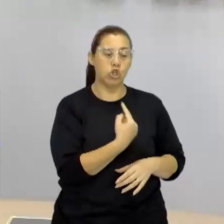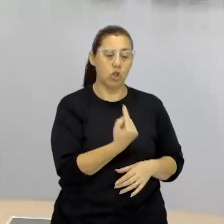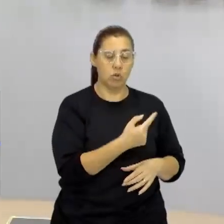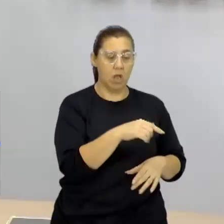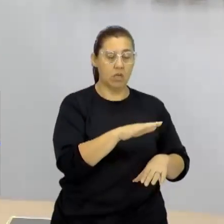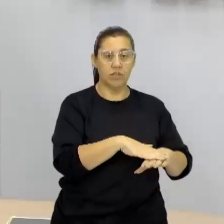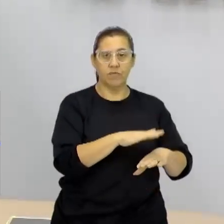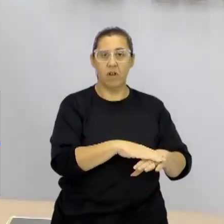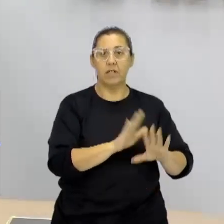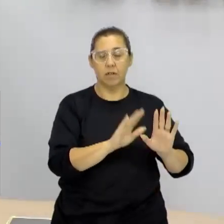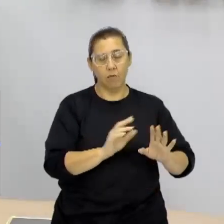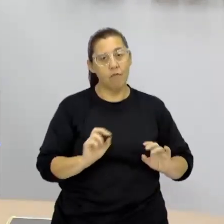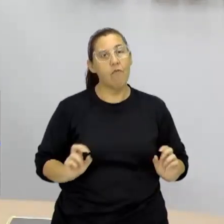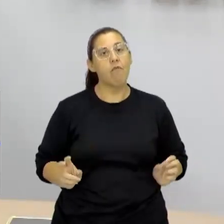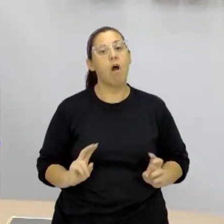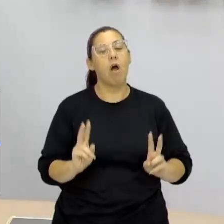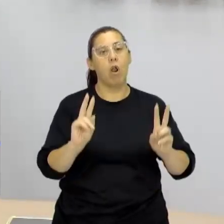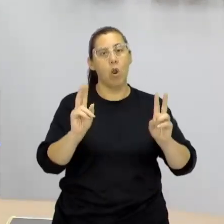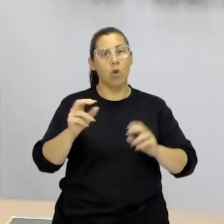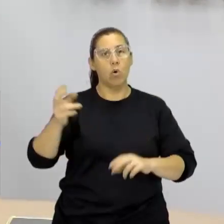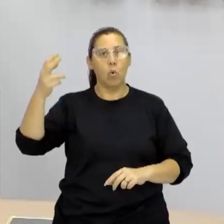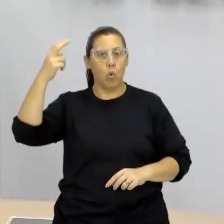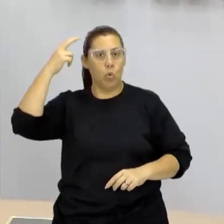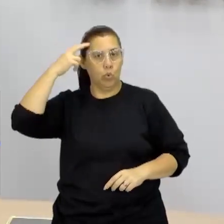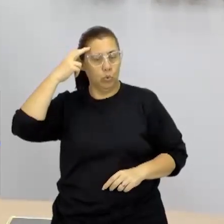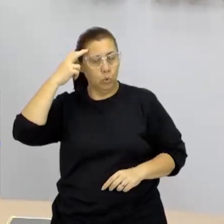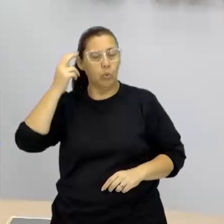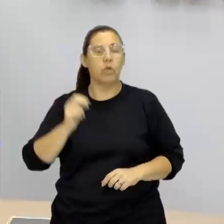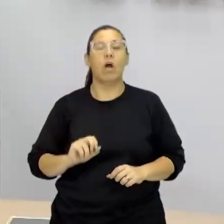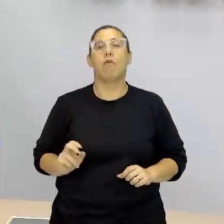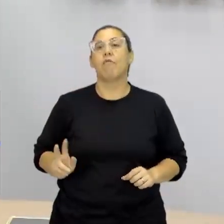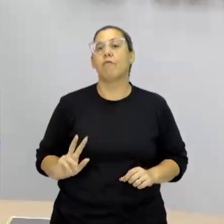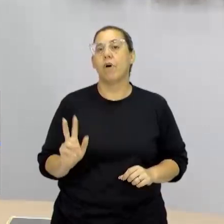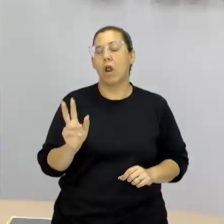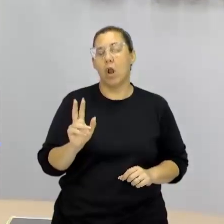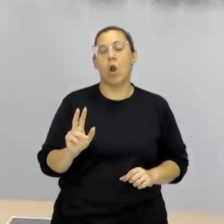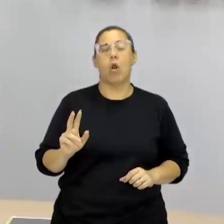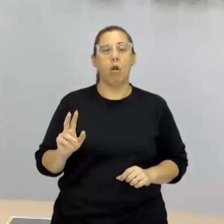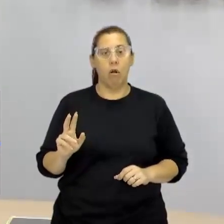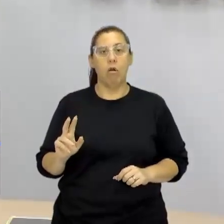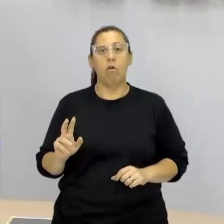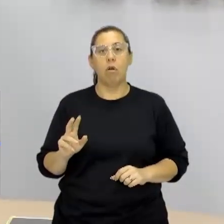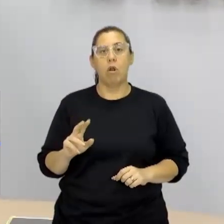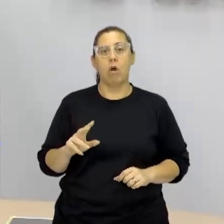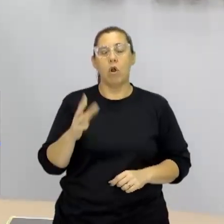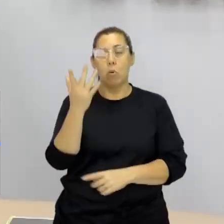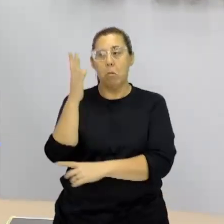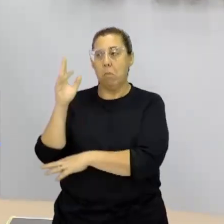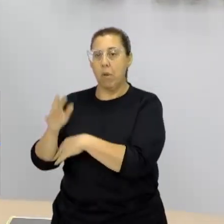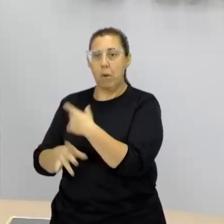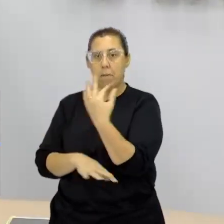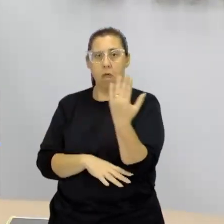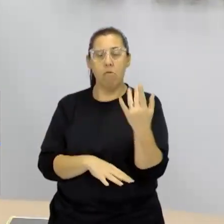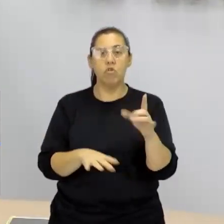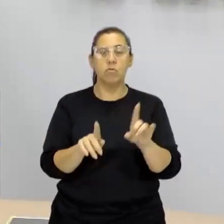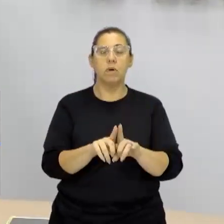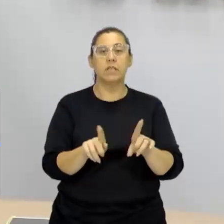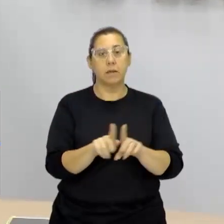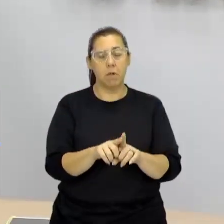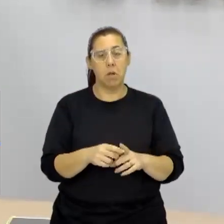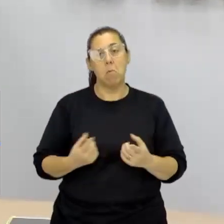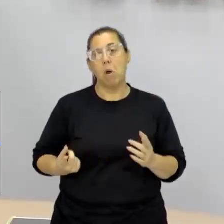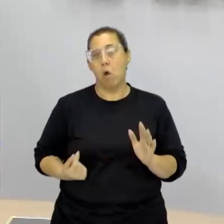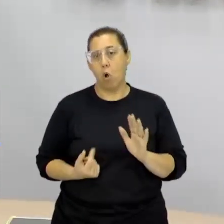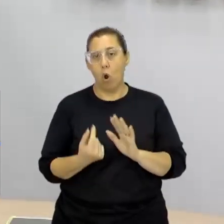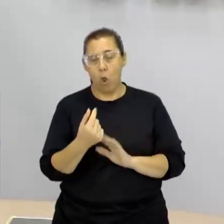Então, valorizar, né, a cultura, valorizar o meio ambiente, mas valorizar também esse processo econômico, faz